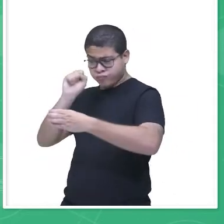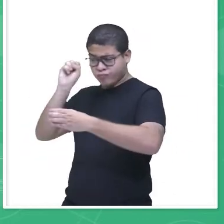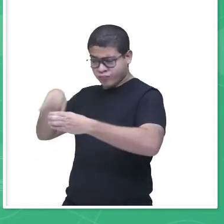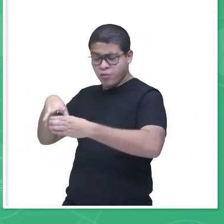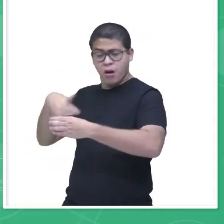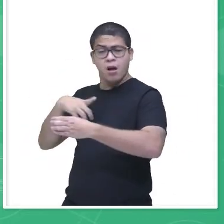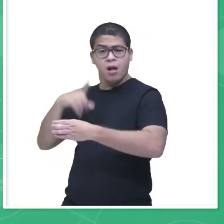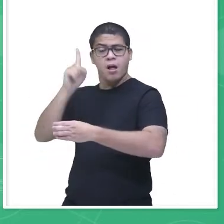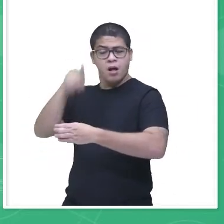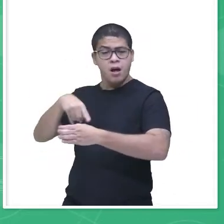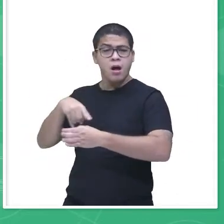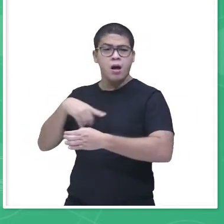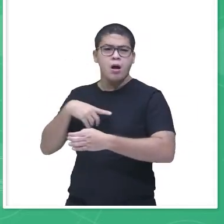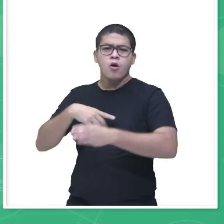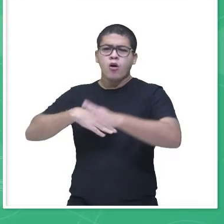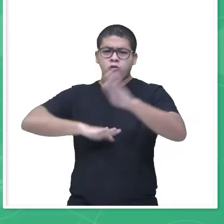tudo,